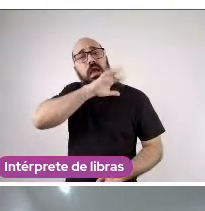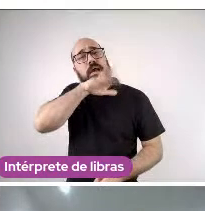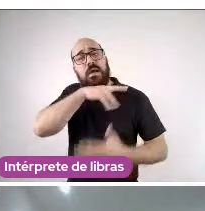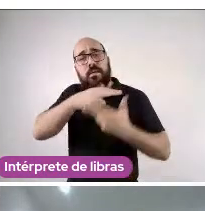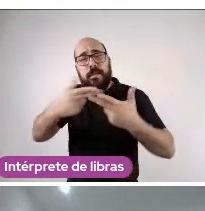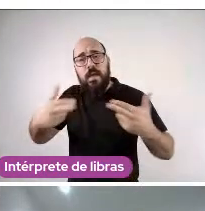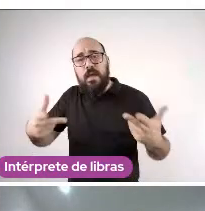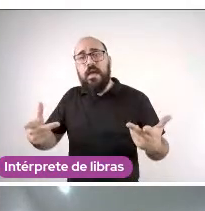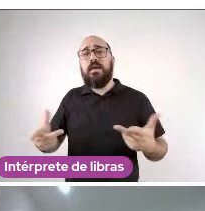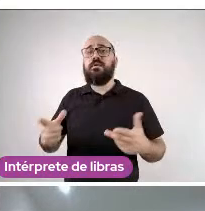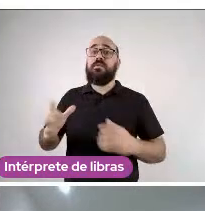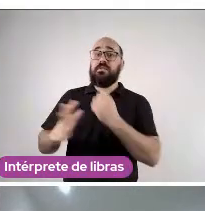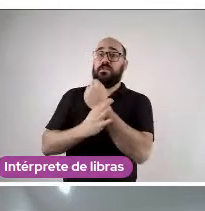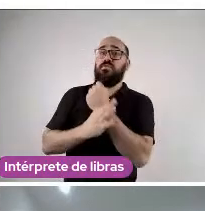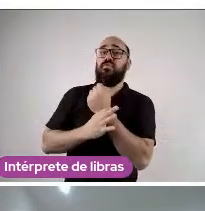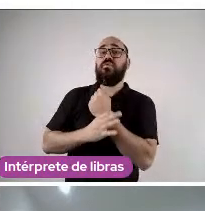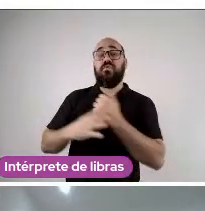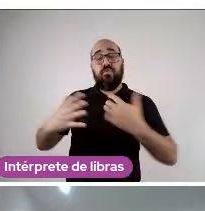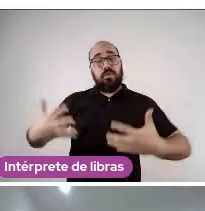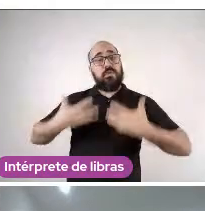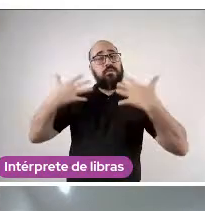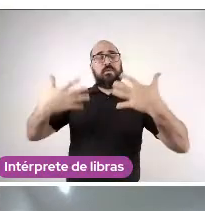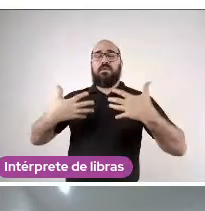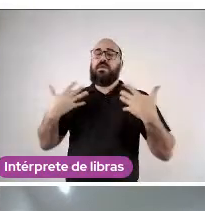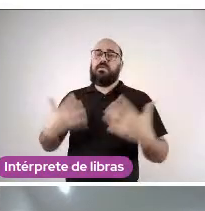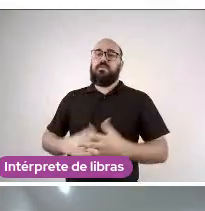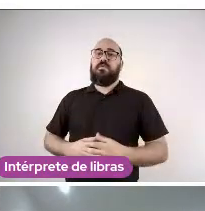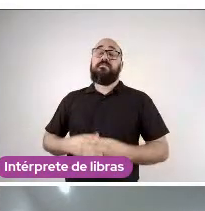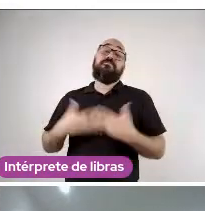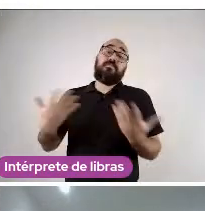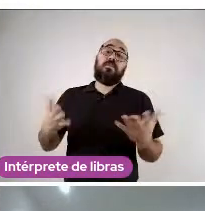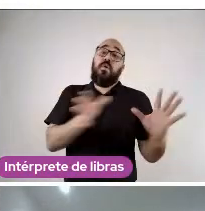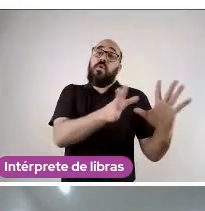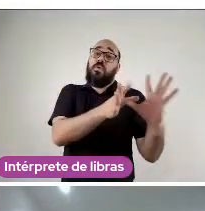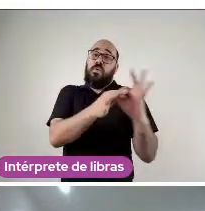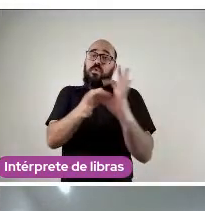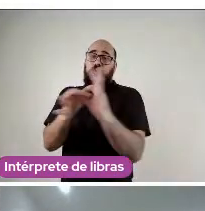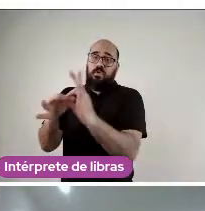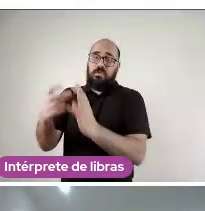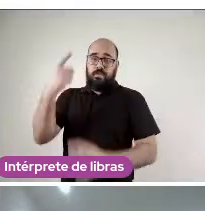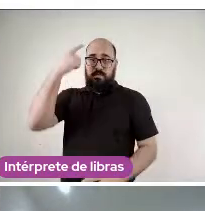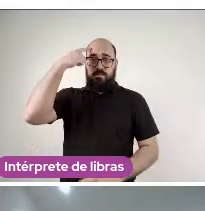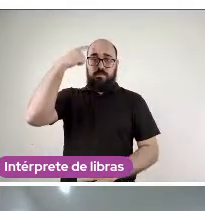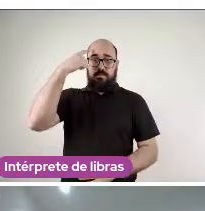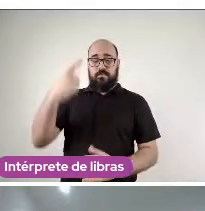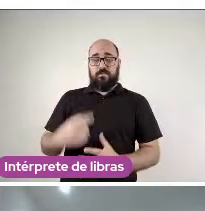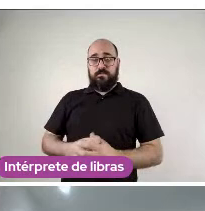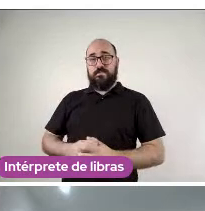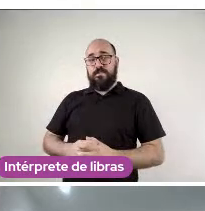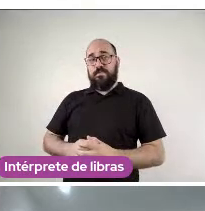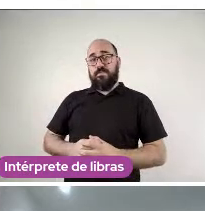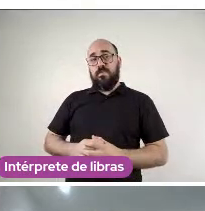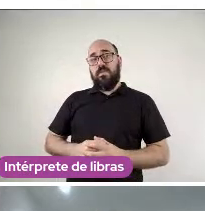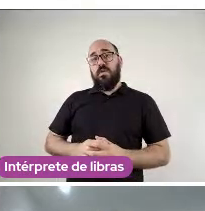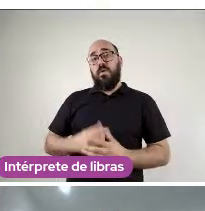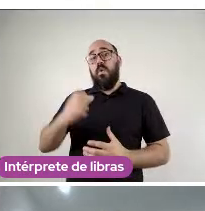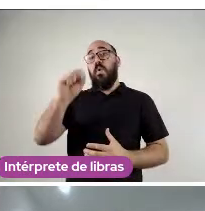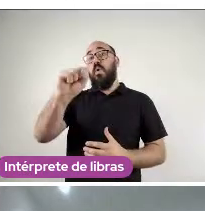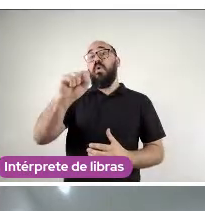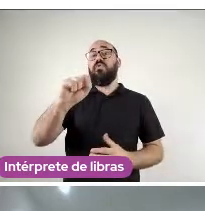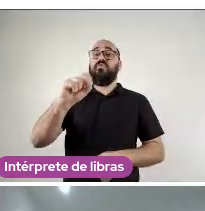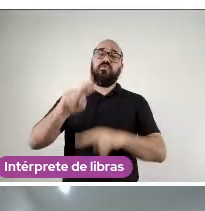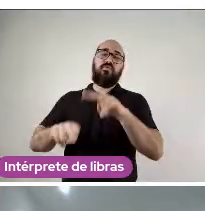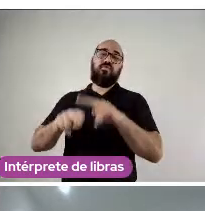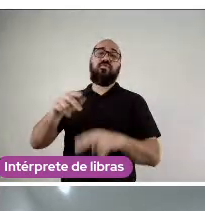acessível e inspirador. Então, pensando nesse contexto, em 8 de junho de